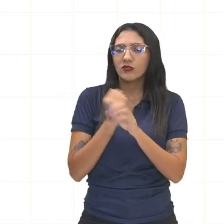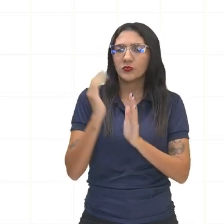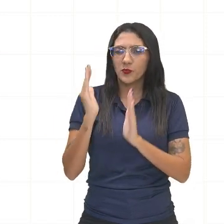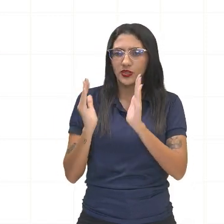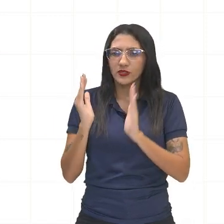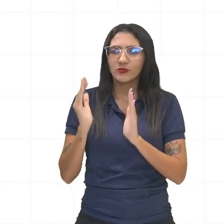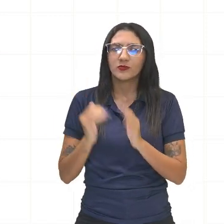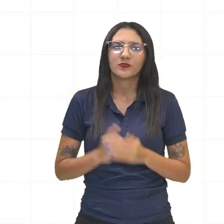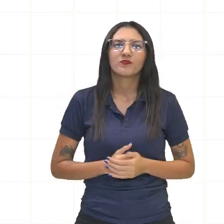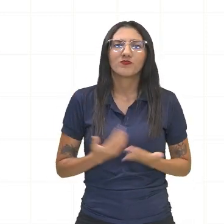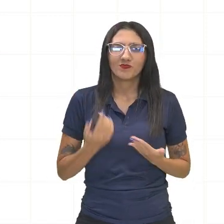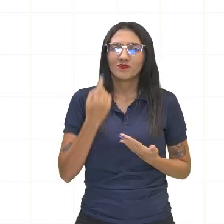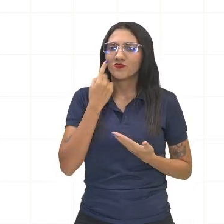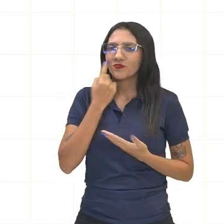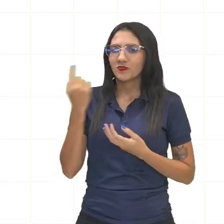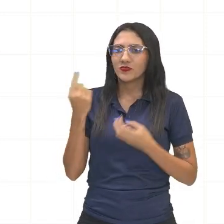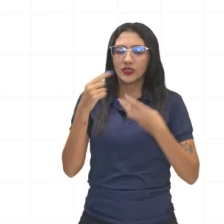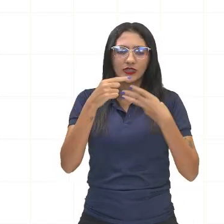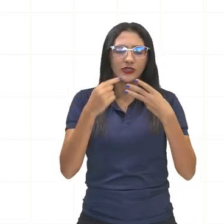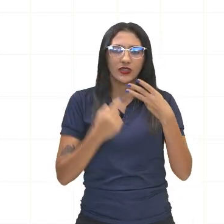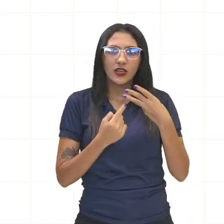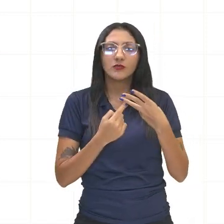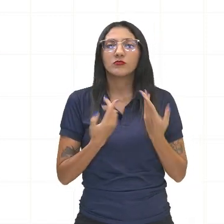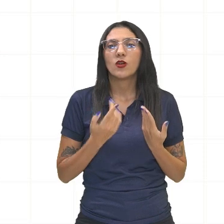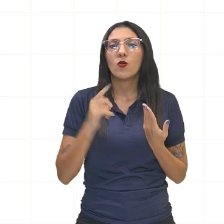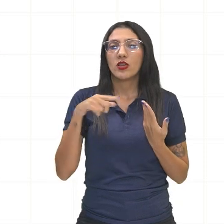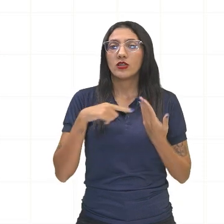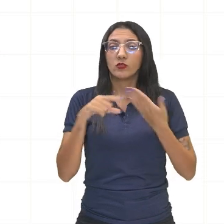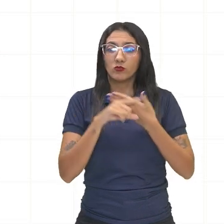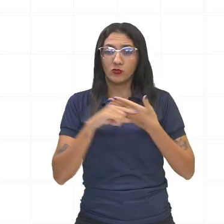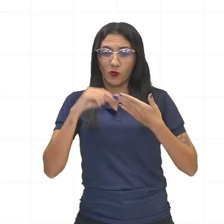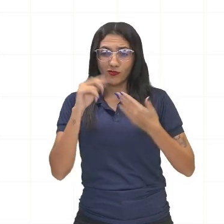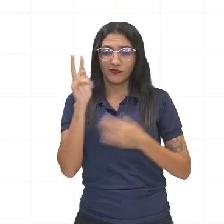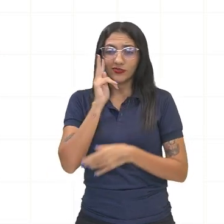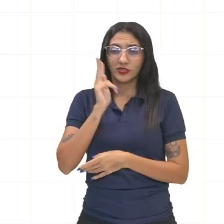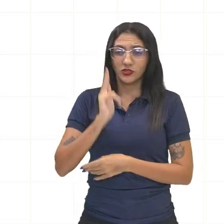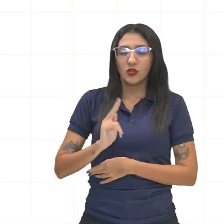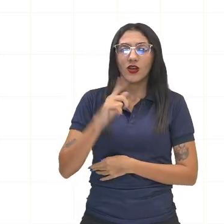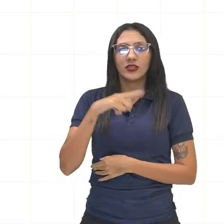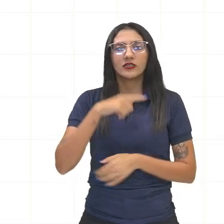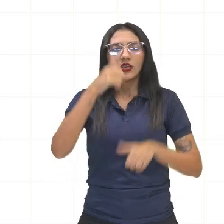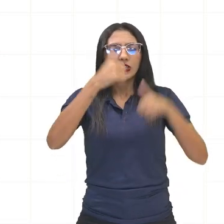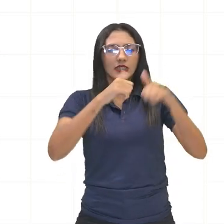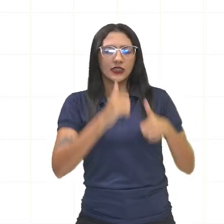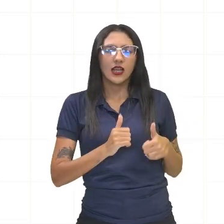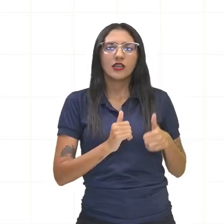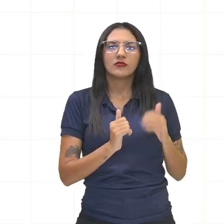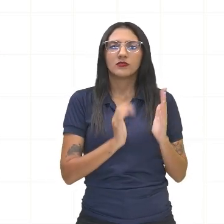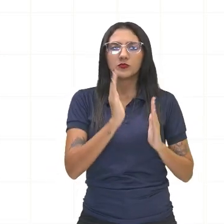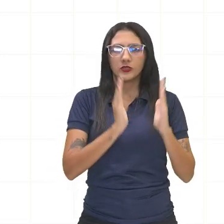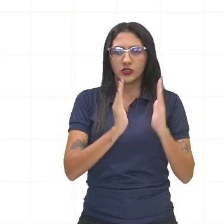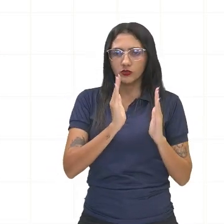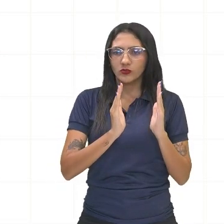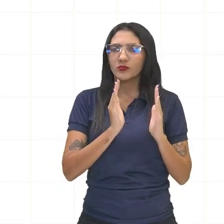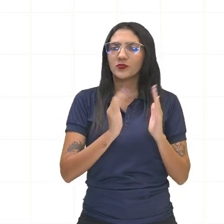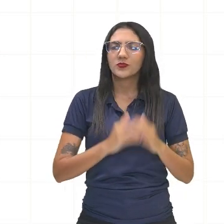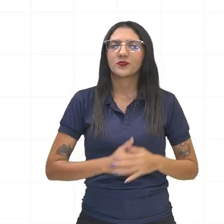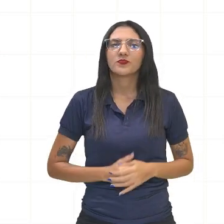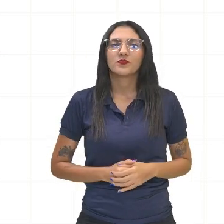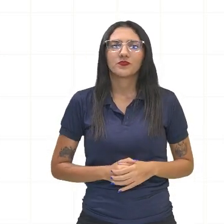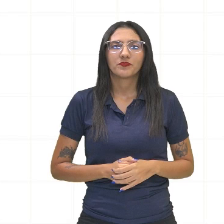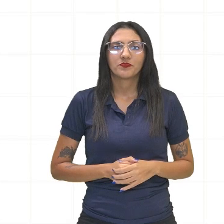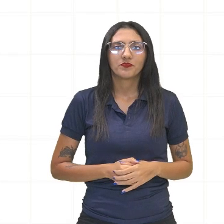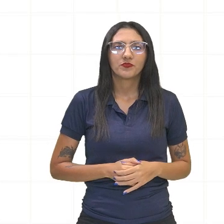né, que elas existem, é assim que os historiadores observam também aí, né, estas datações. E vamos falar, então, sobre